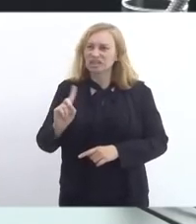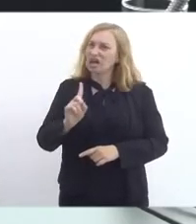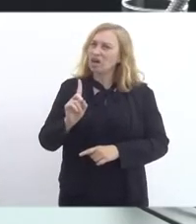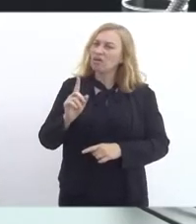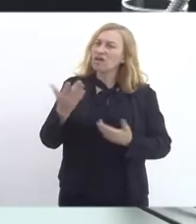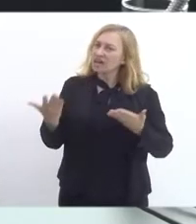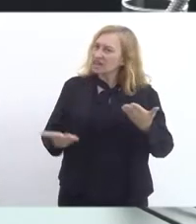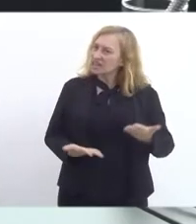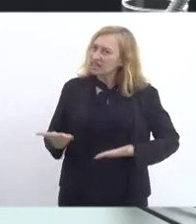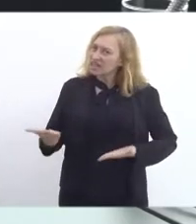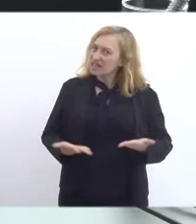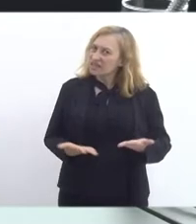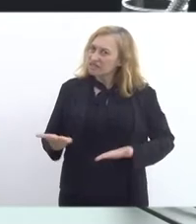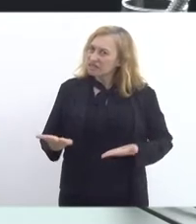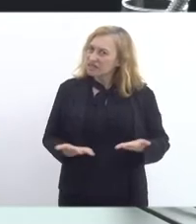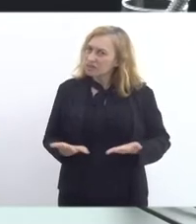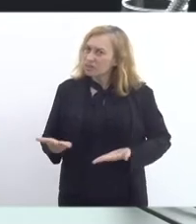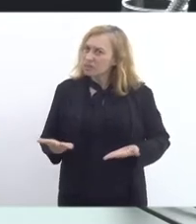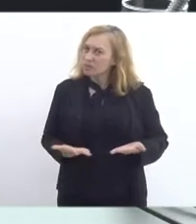Que serviu